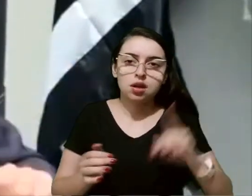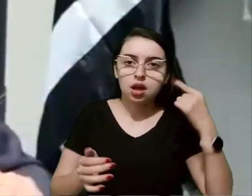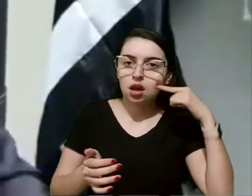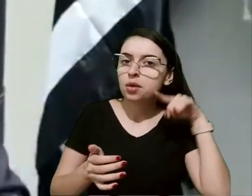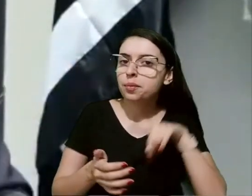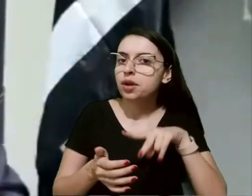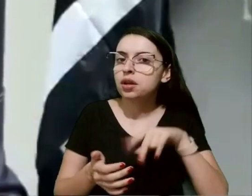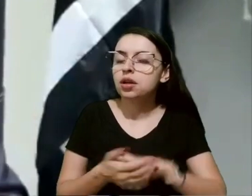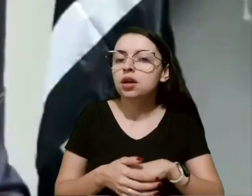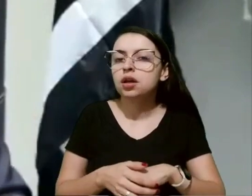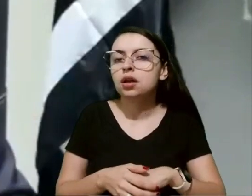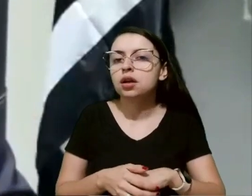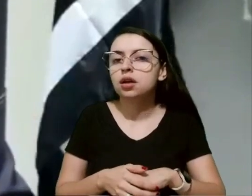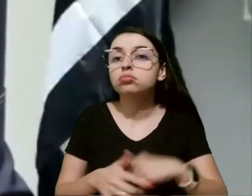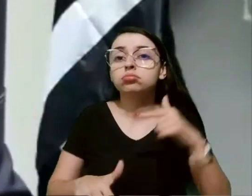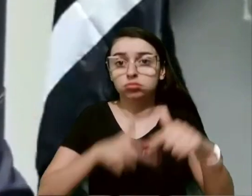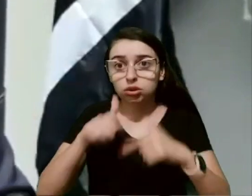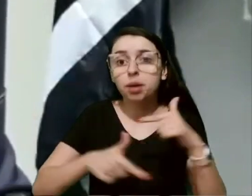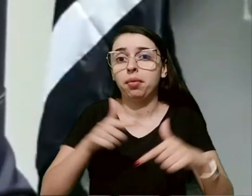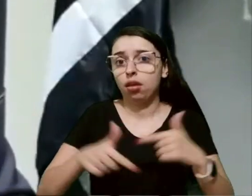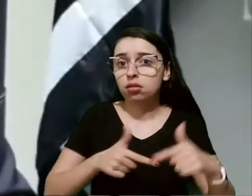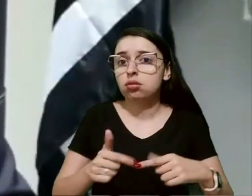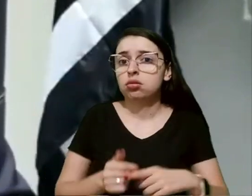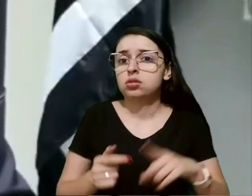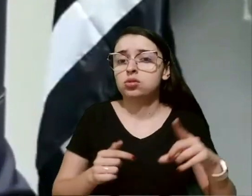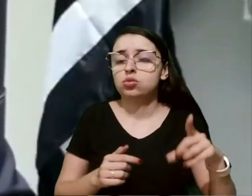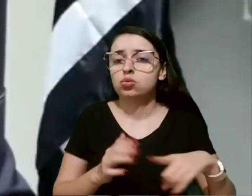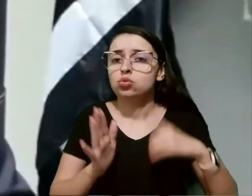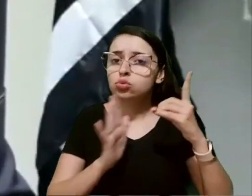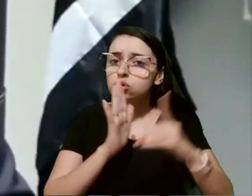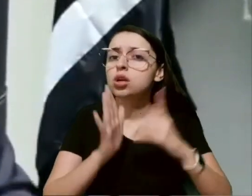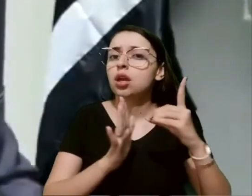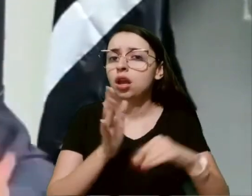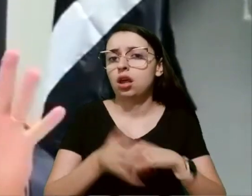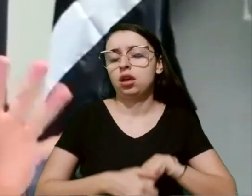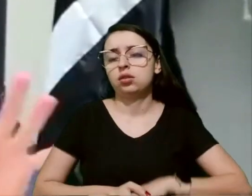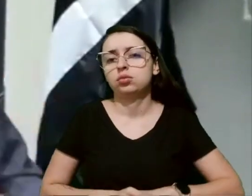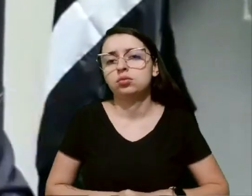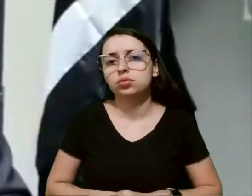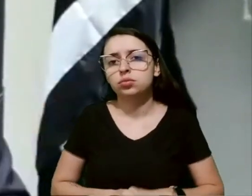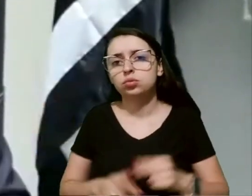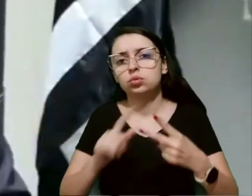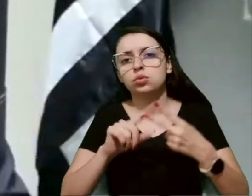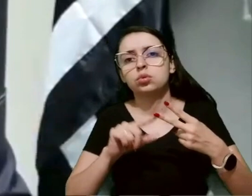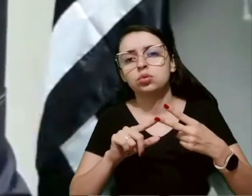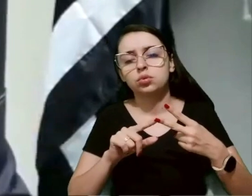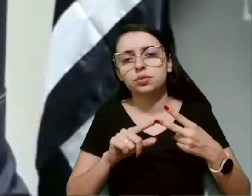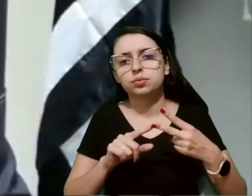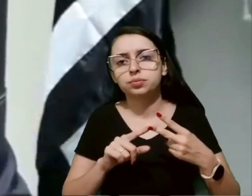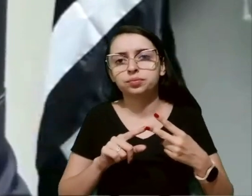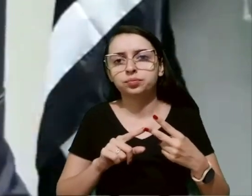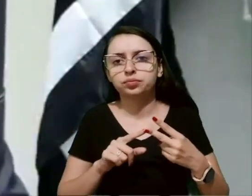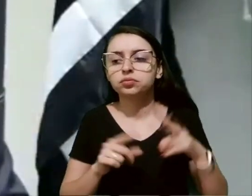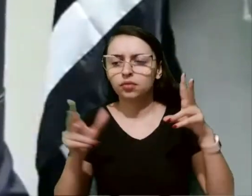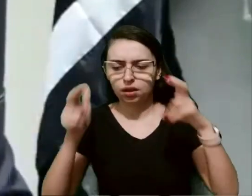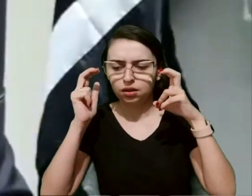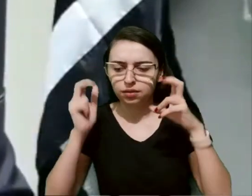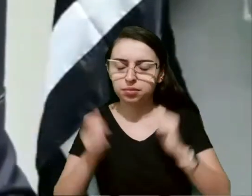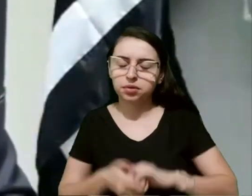até pelos próprios operadores do direito, a gente, verifica 2 fenômenos, muito